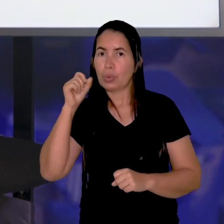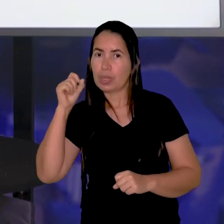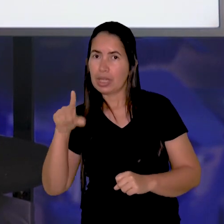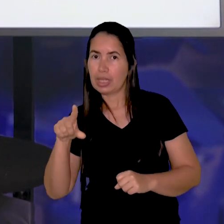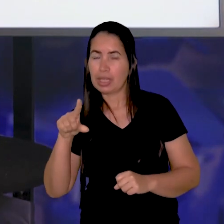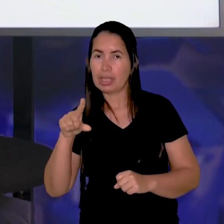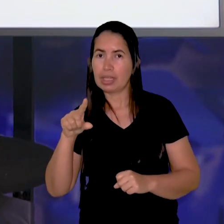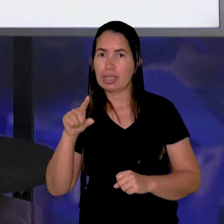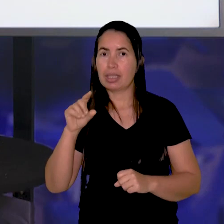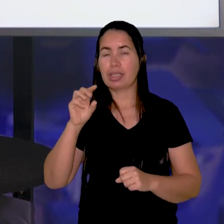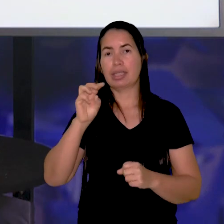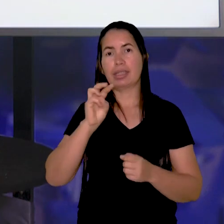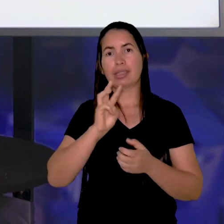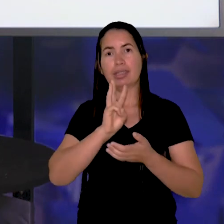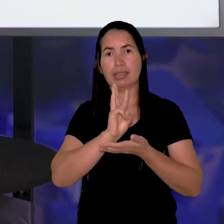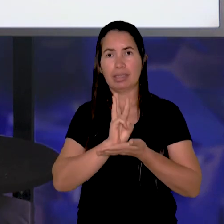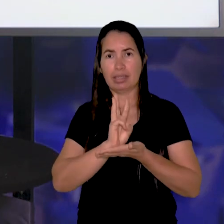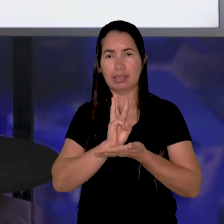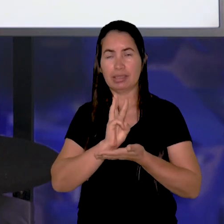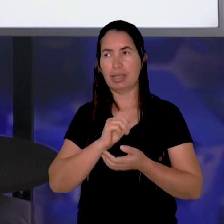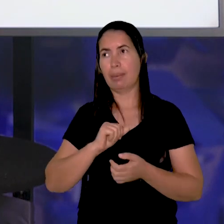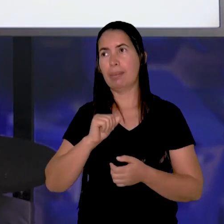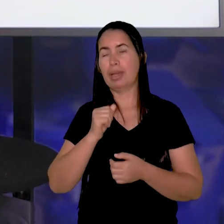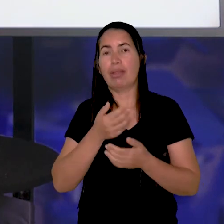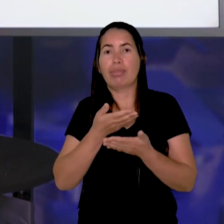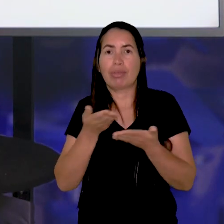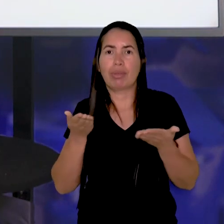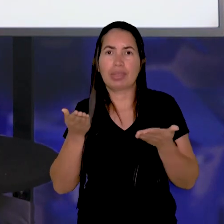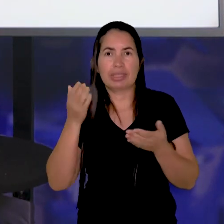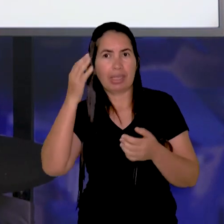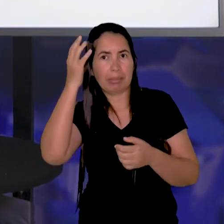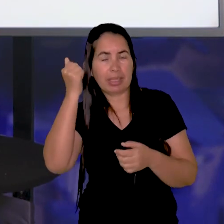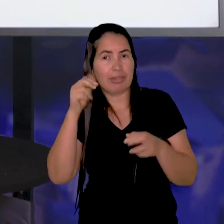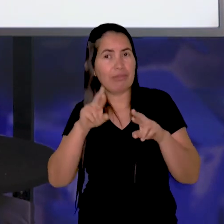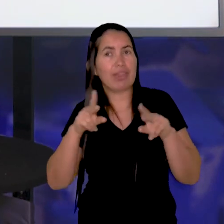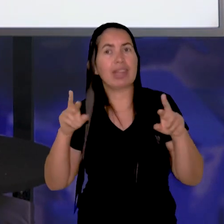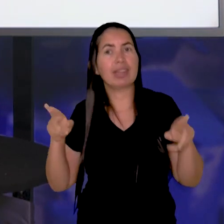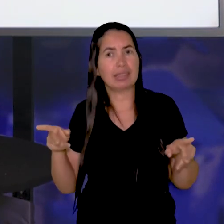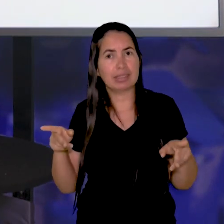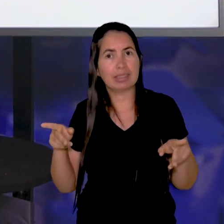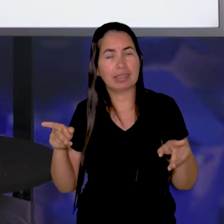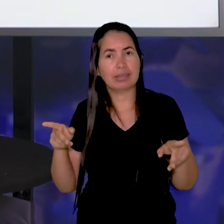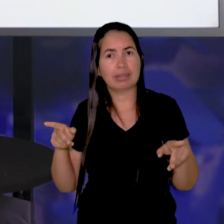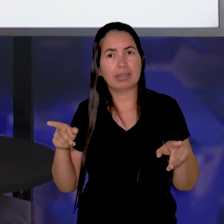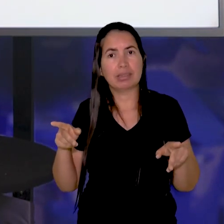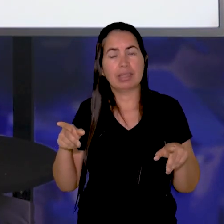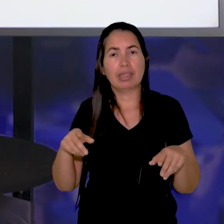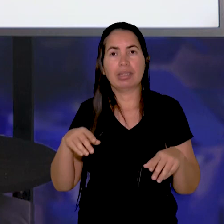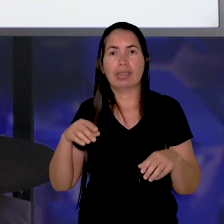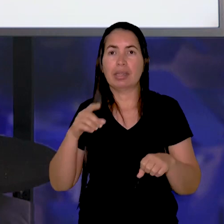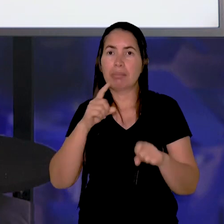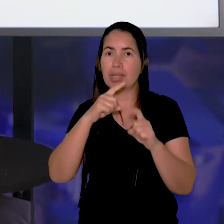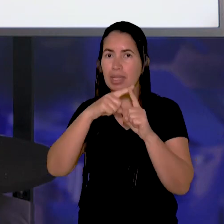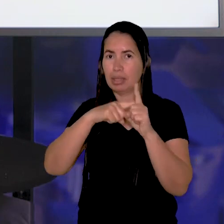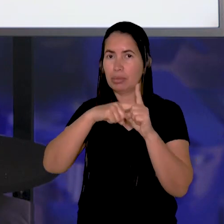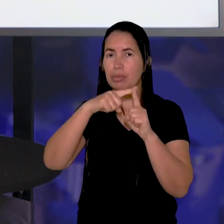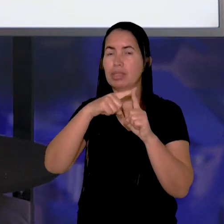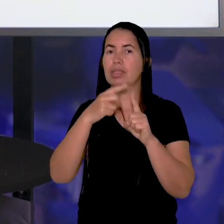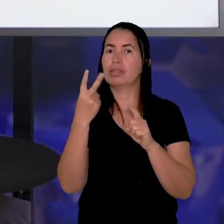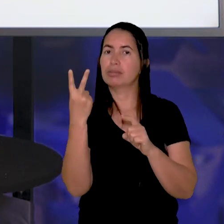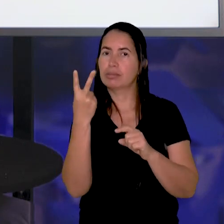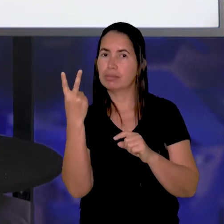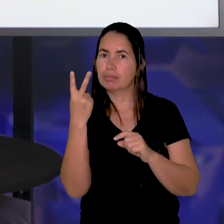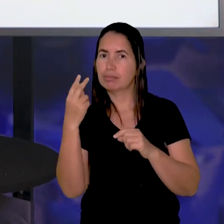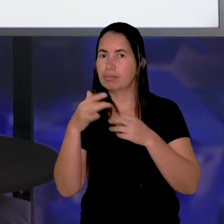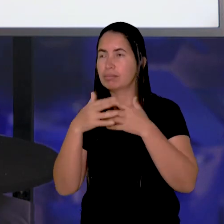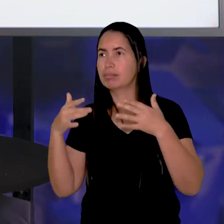Teresina. Então, para nós sabermos qual é a diferença entre as temperaturas das 2 cidades,